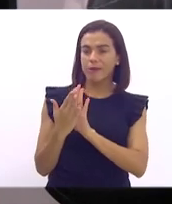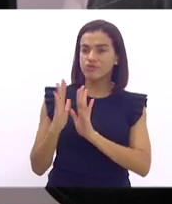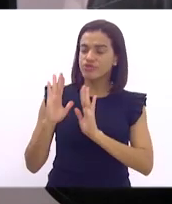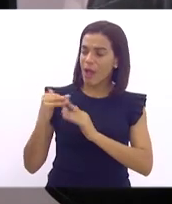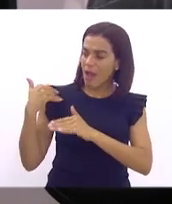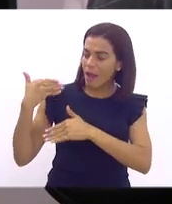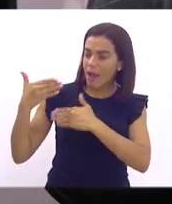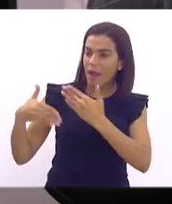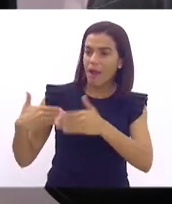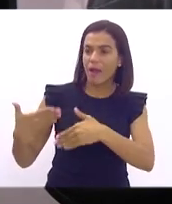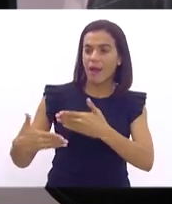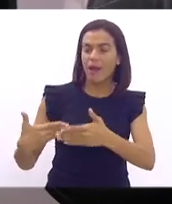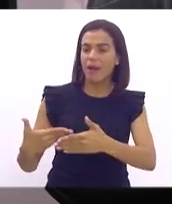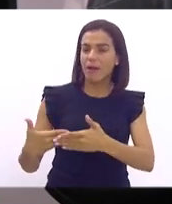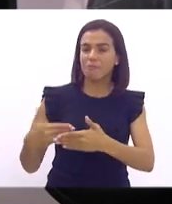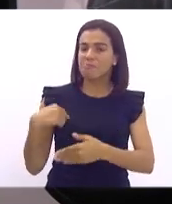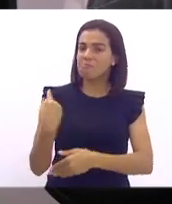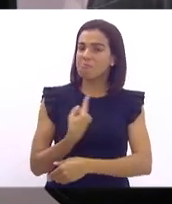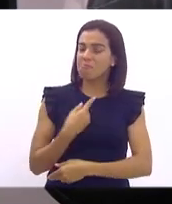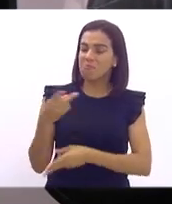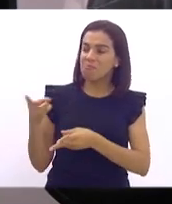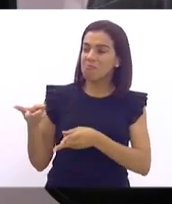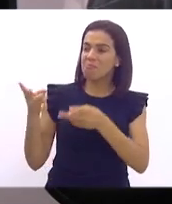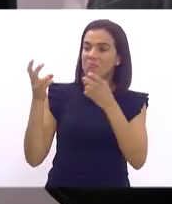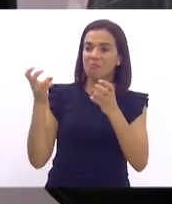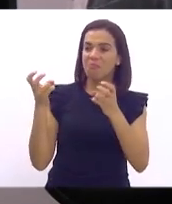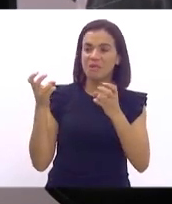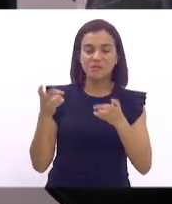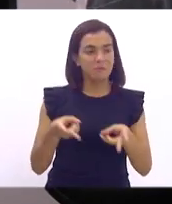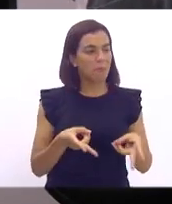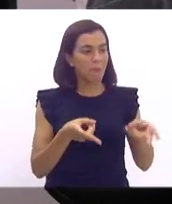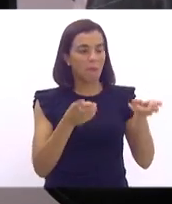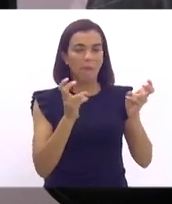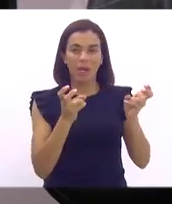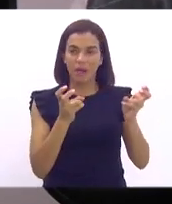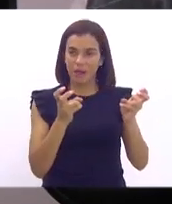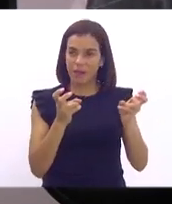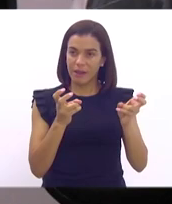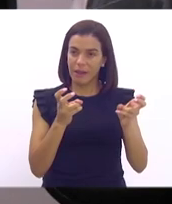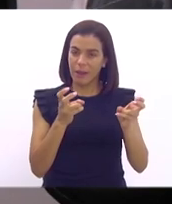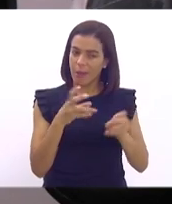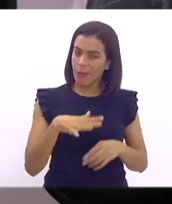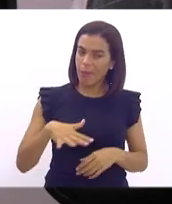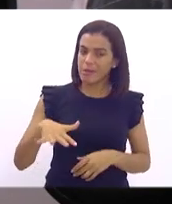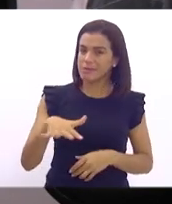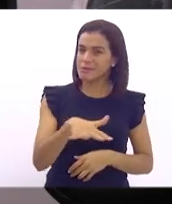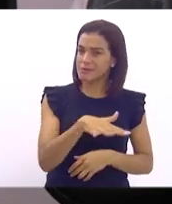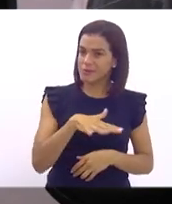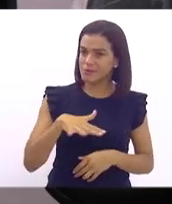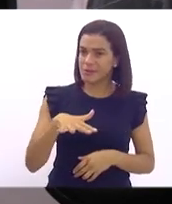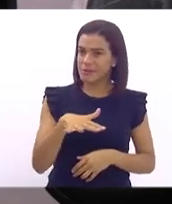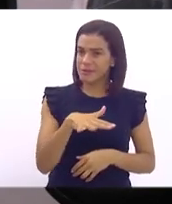acontecendo e a gente não observava como sendo algo